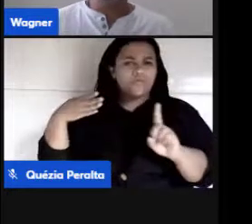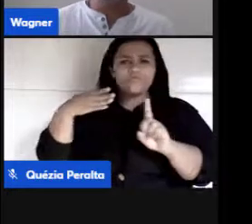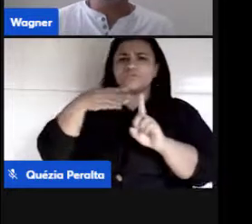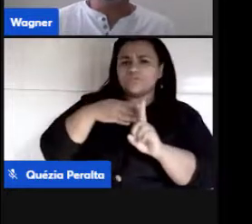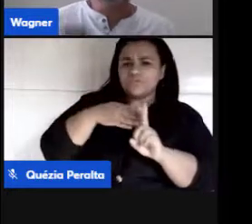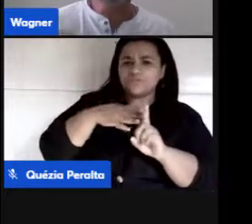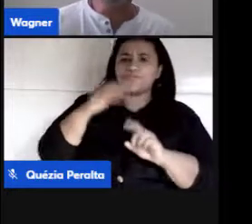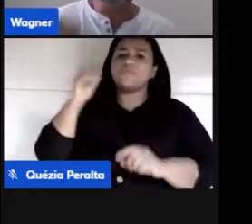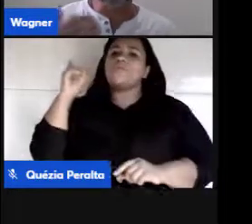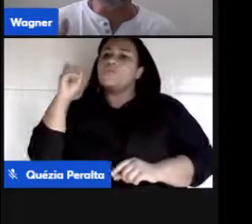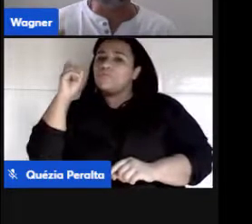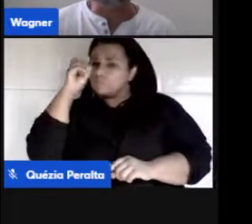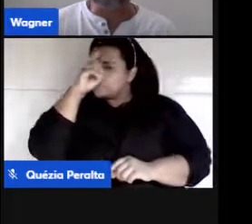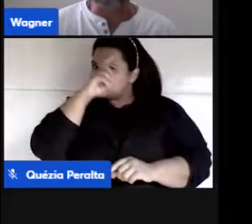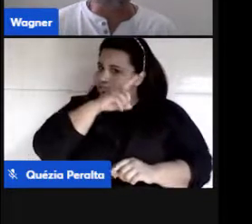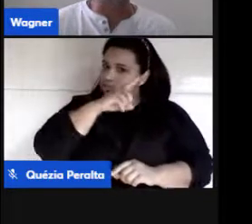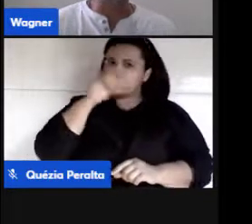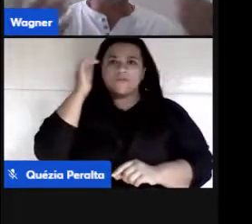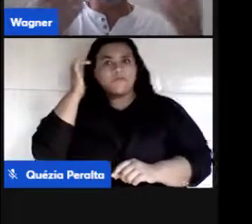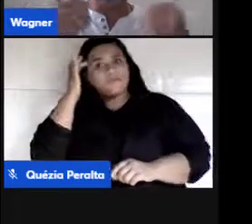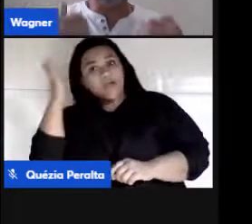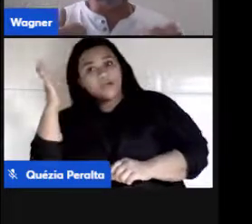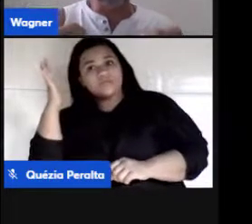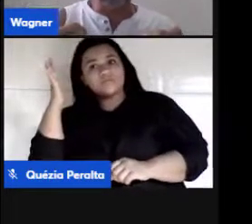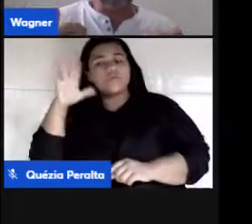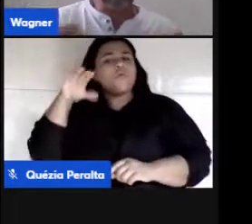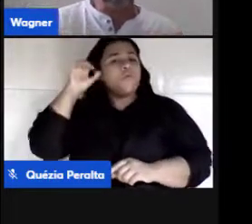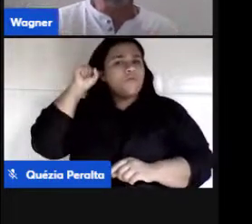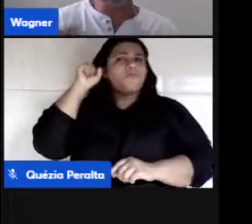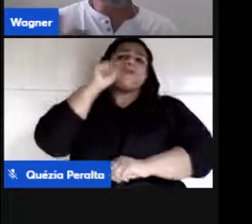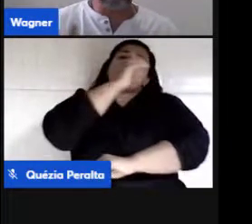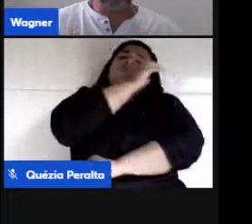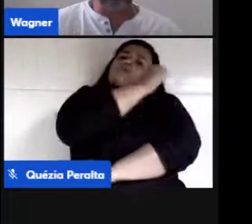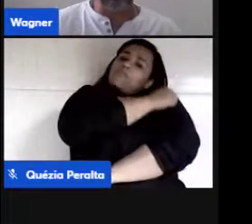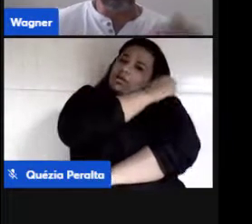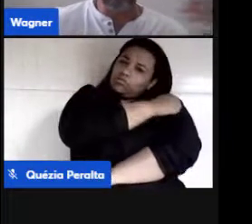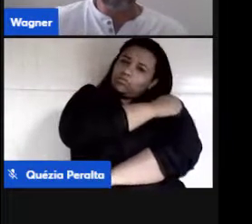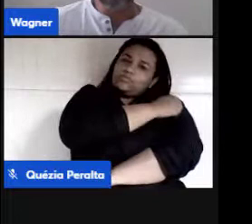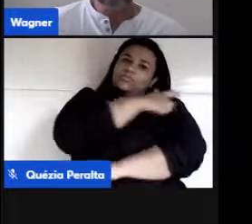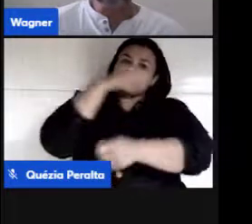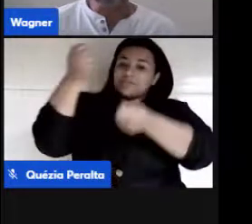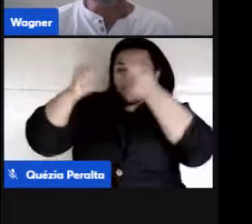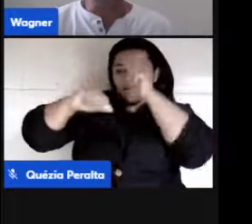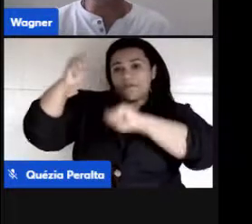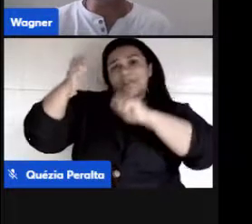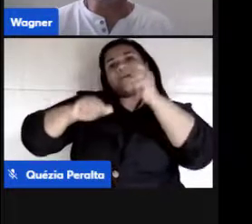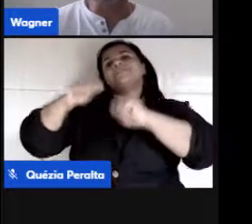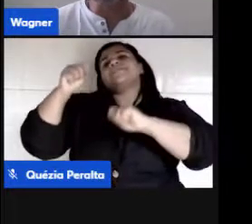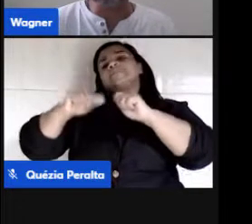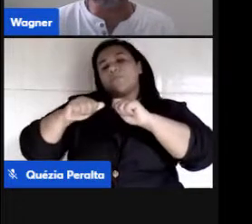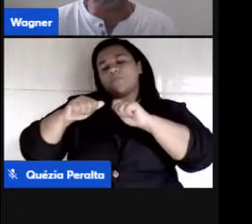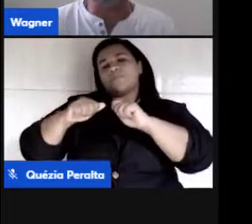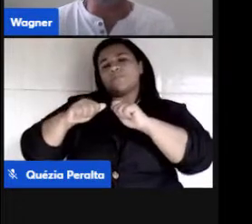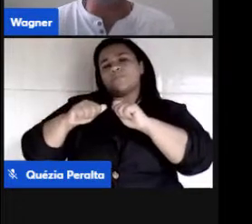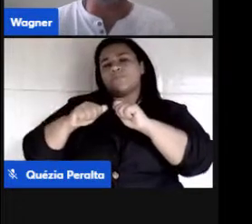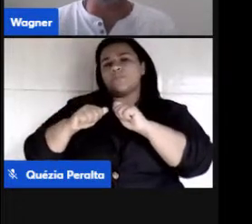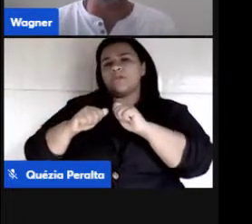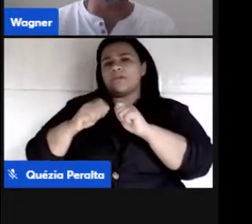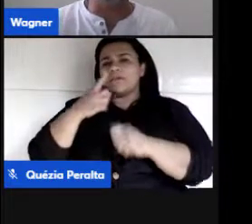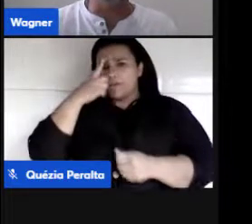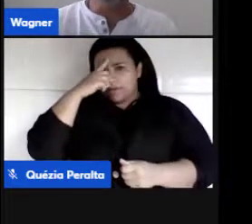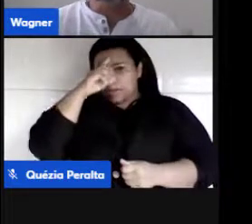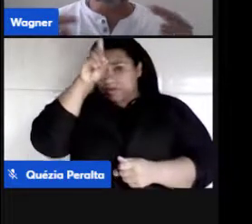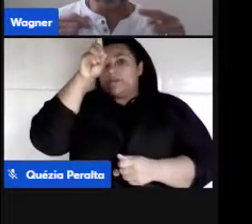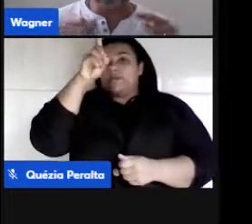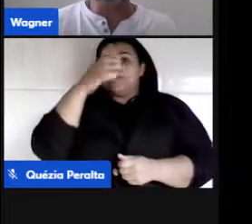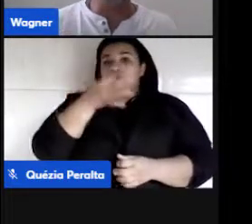fácil, ouvir o aluno também, para que você possa ter, através do feedback do aluno, estar criando sugestões que reforcem esse